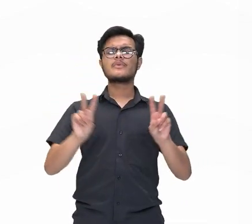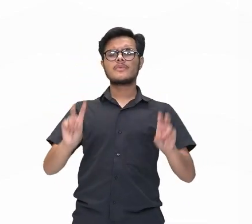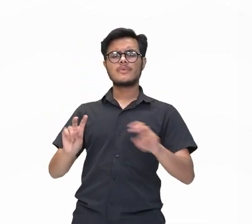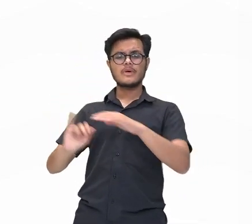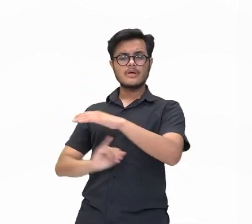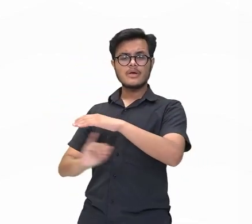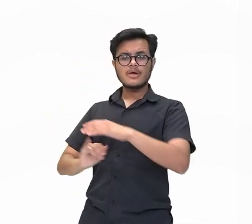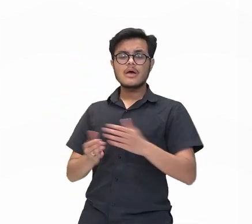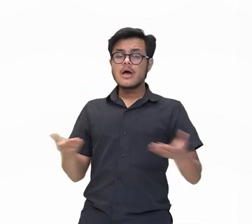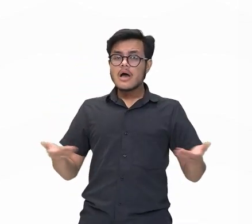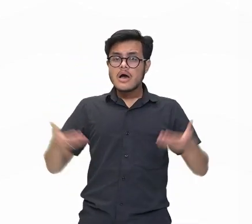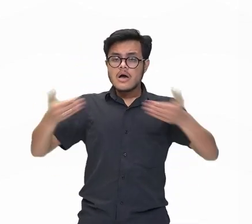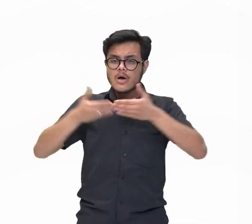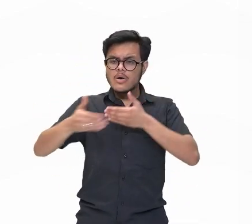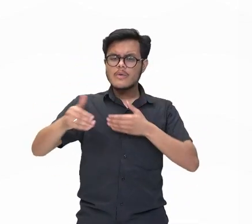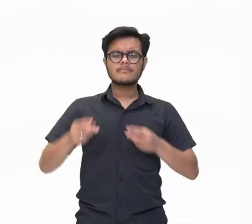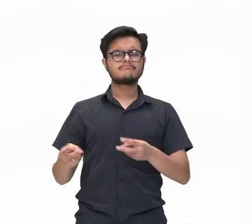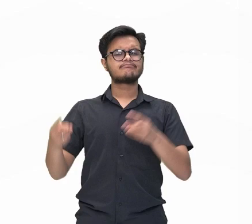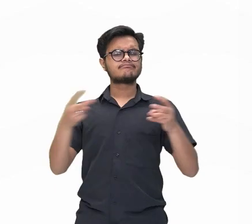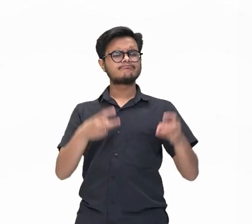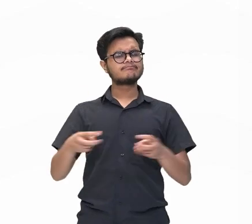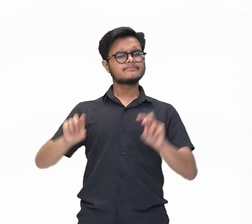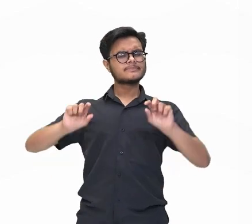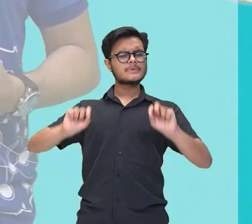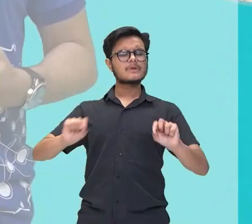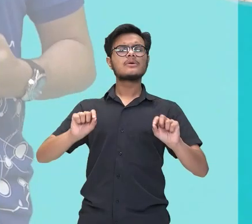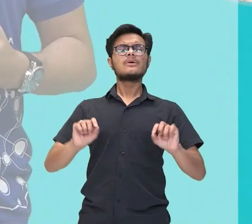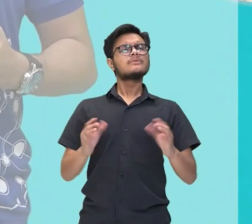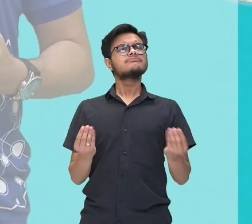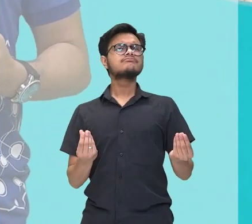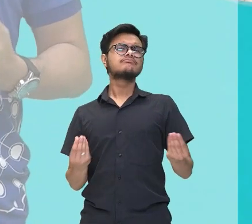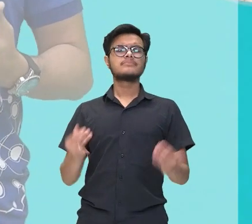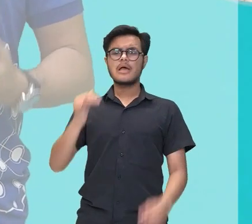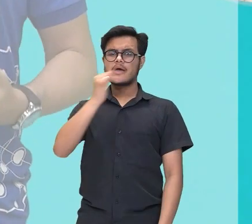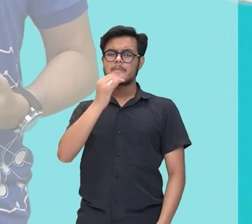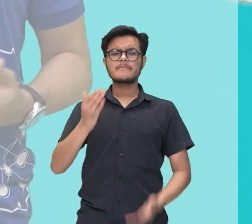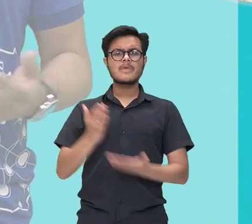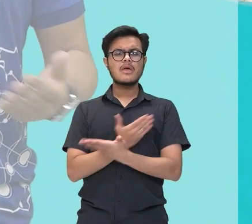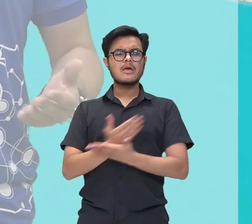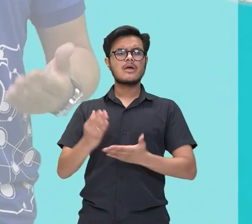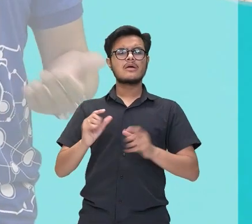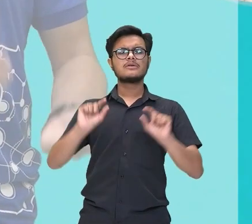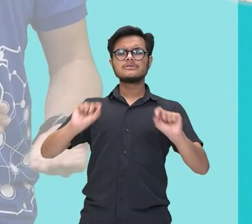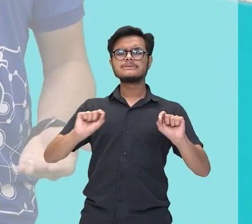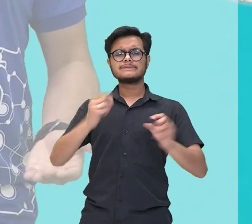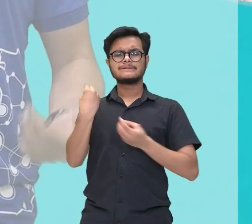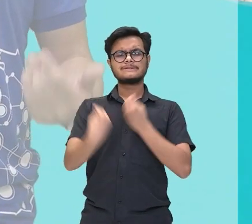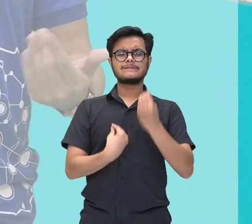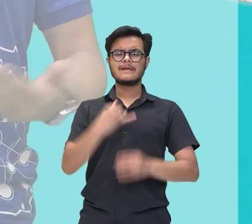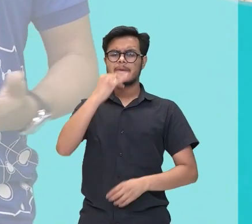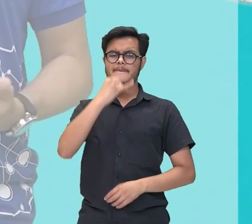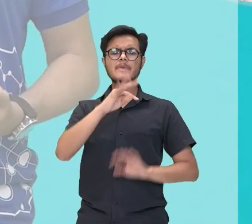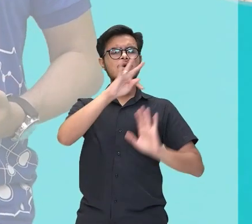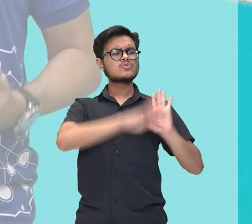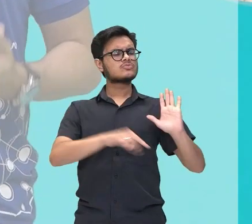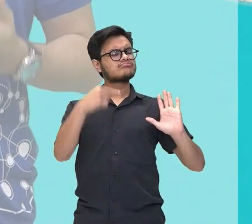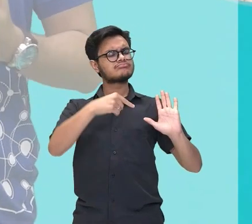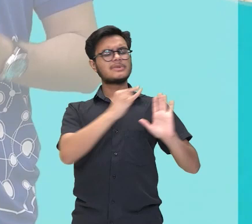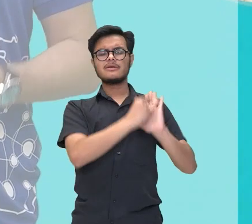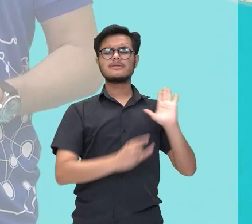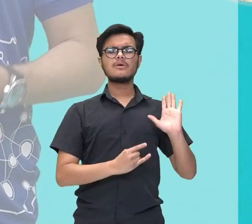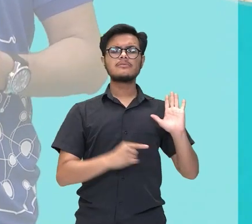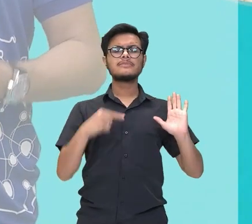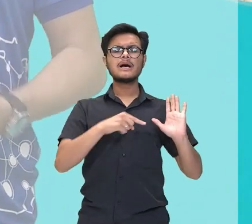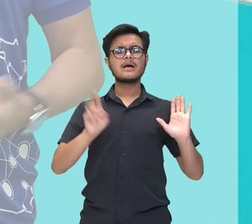vamos começar a perceber, né, vamos ver agora, algumas formas de se elaborar documentos